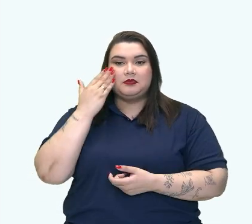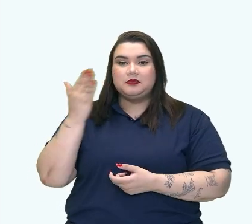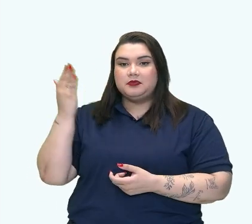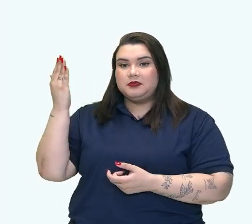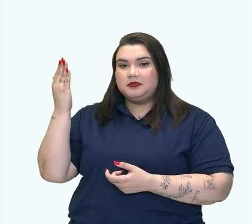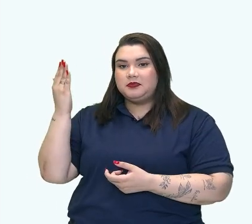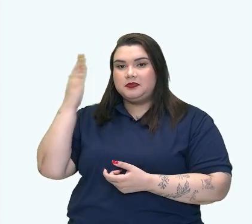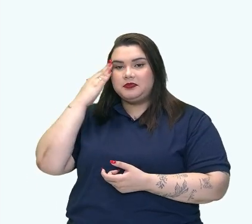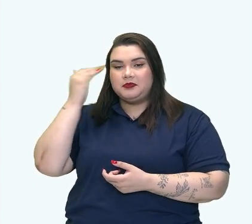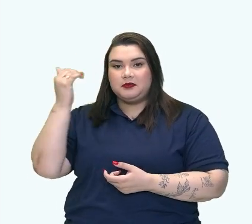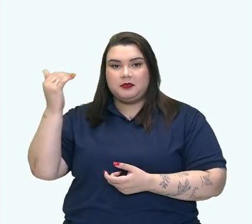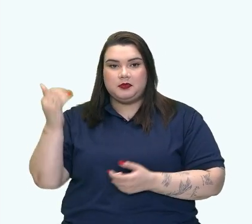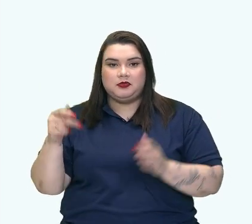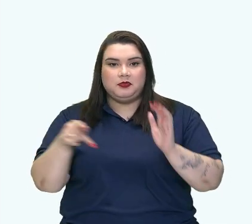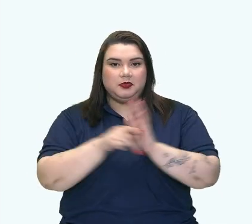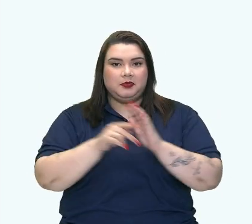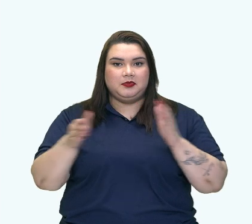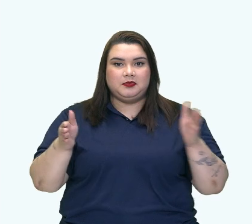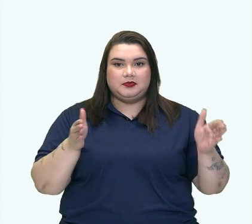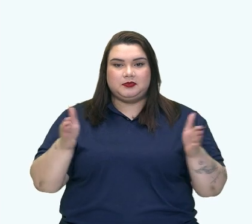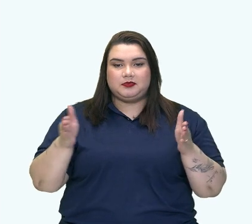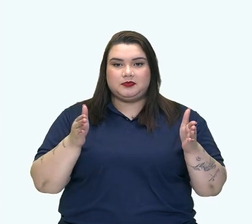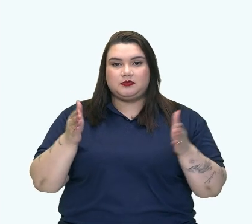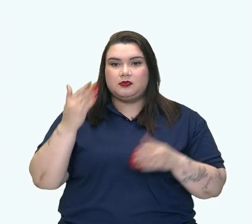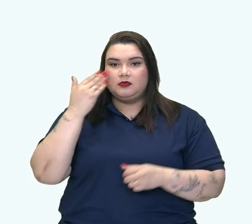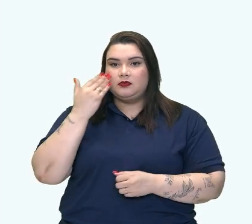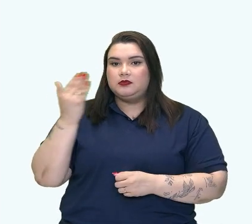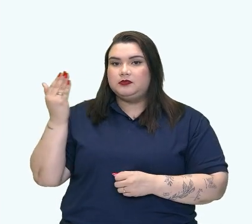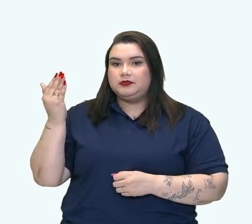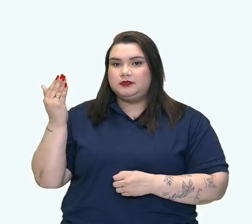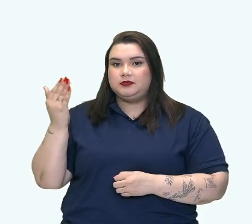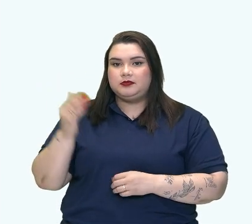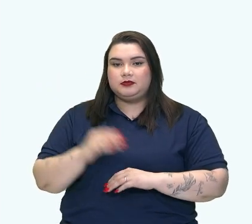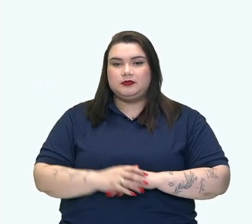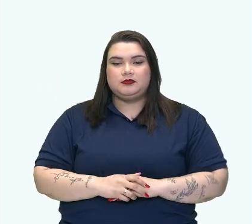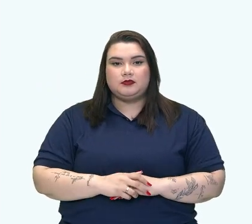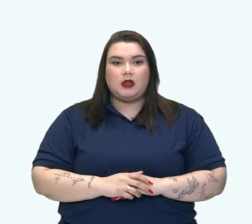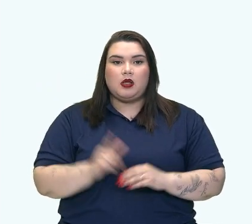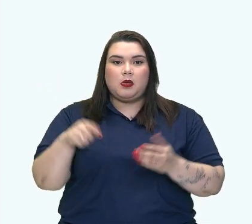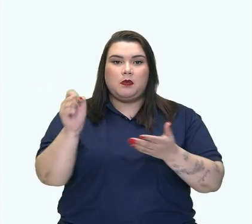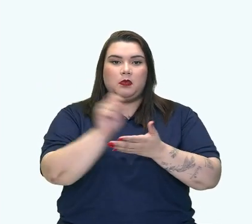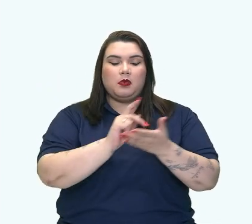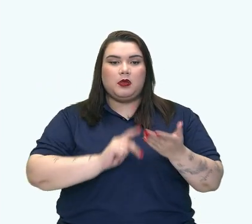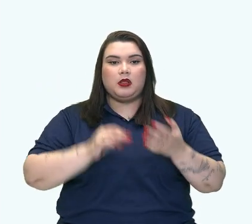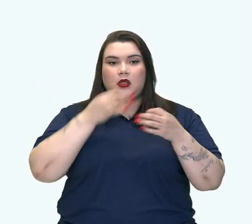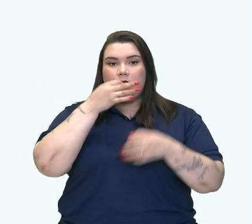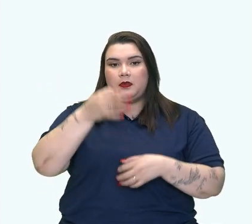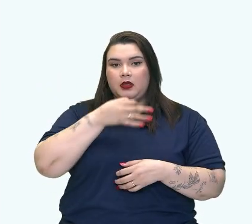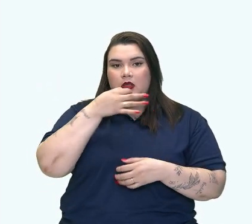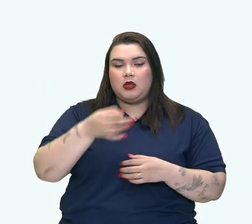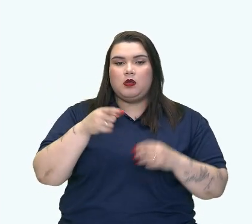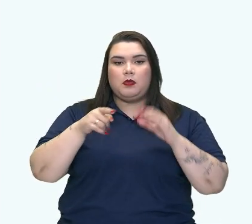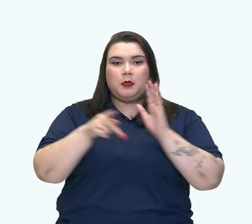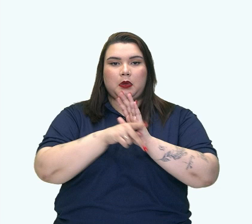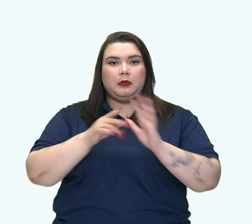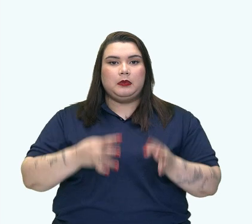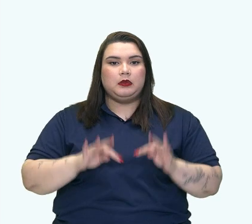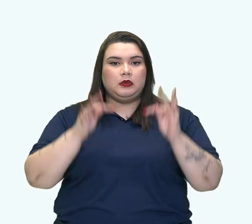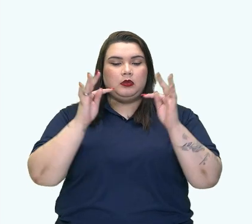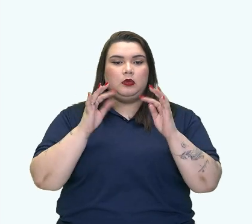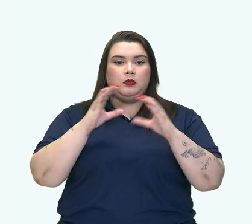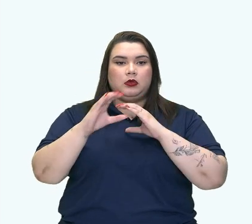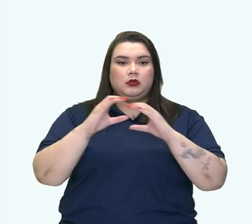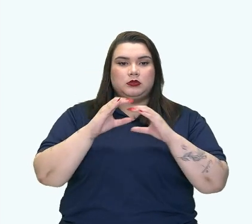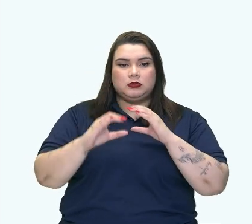do concretismo, aparece bastante em prova de vestibular. Foi poeta, crítico e teórico da comunicação. Entre as suas obras nós